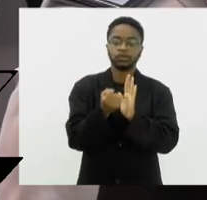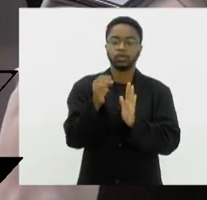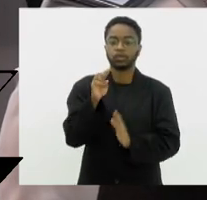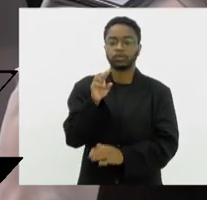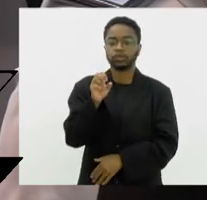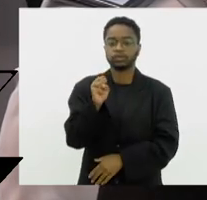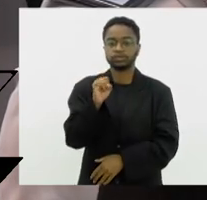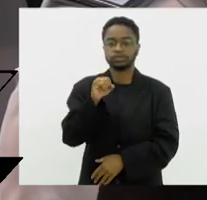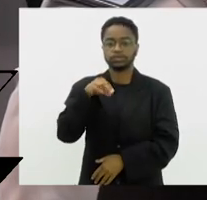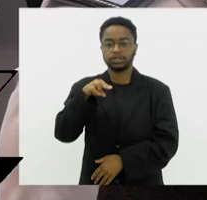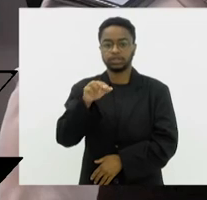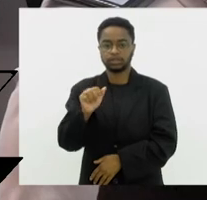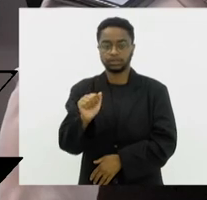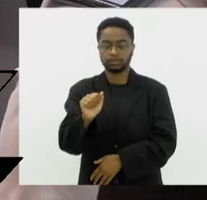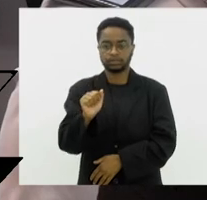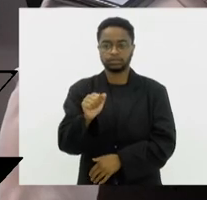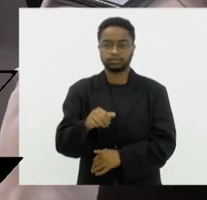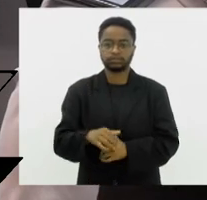usina,